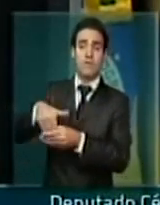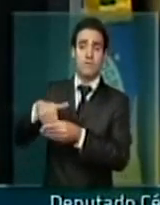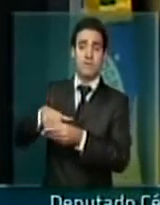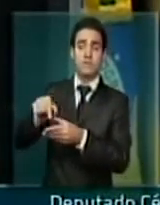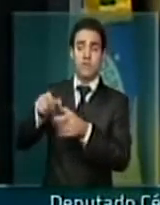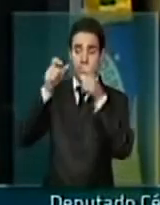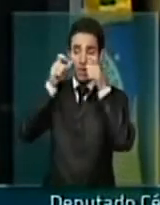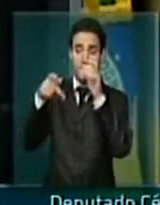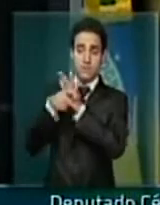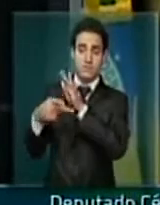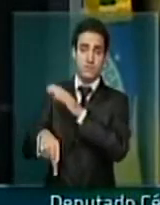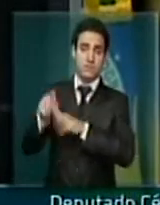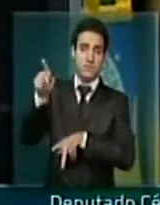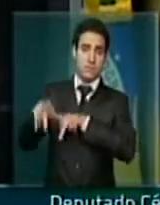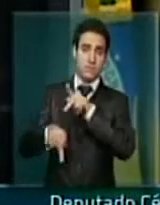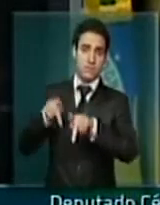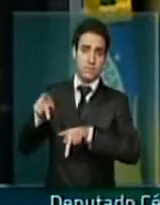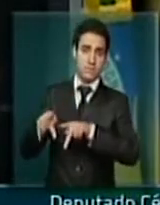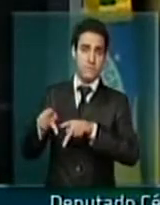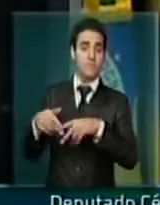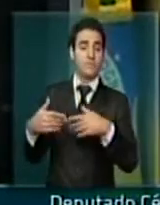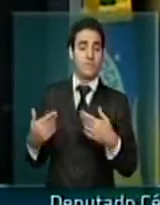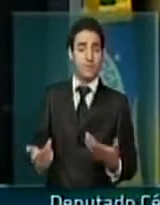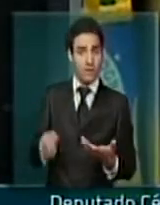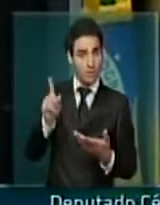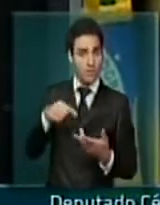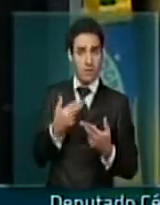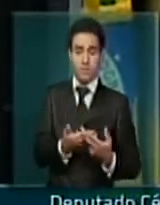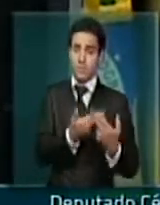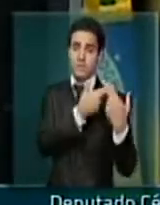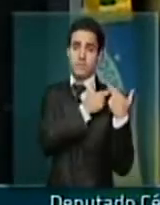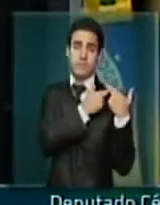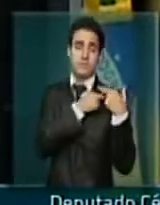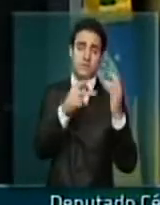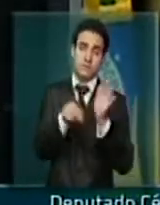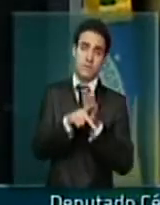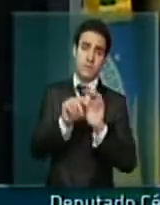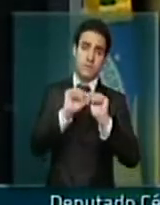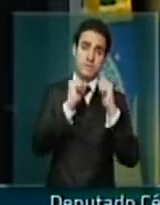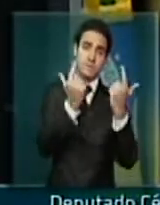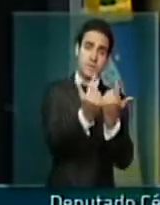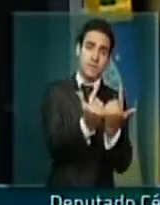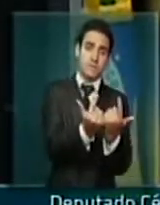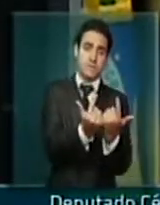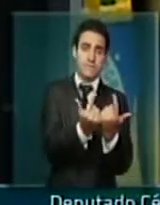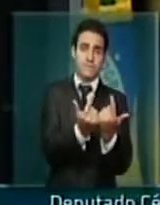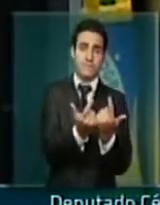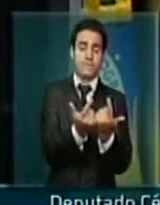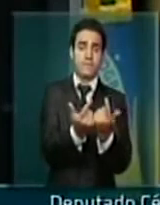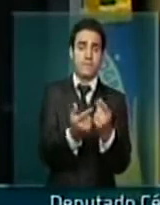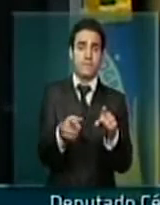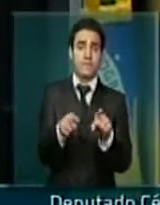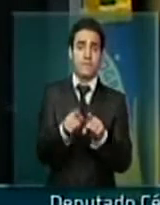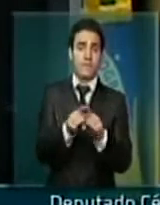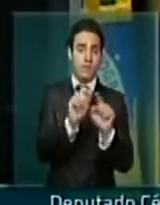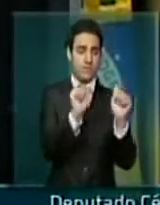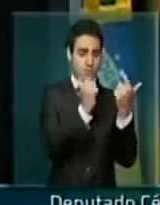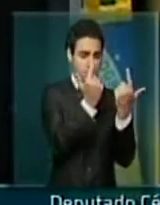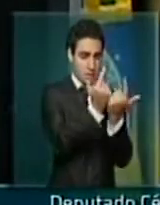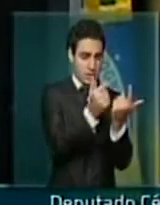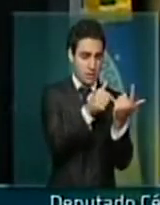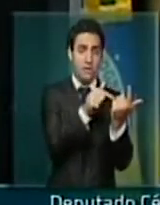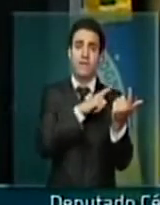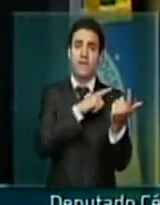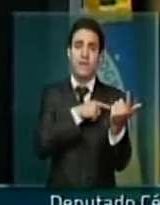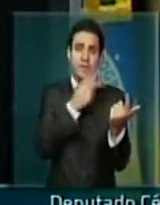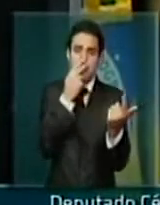diretamente interessadas. Portanto, isto era uma prerrogativa das Assembleias Legislativas. Do pouco que elas podem hoje